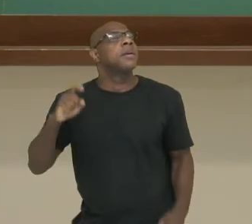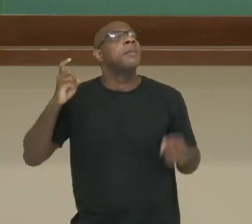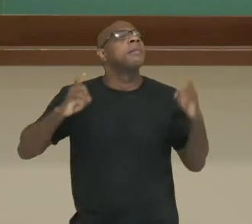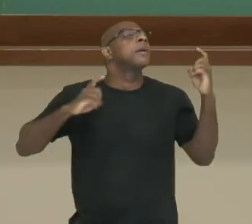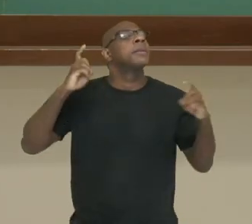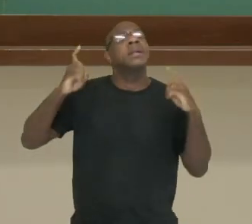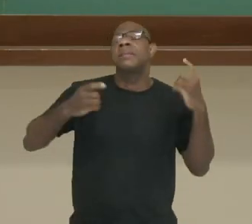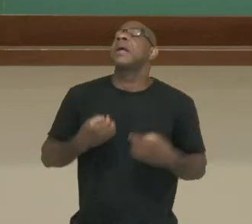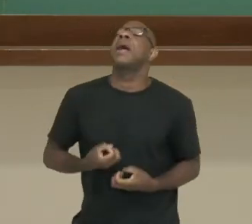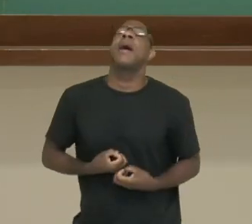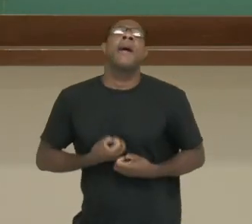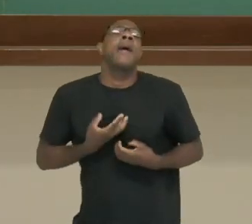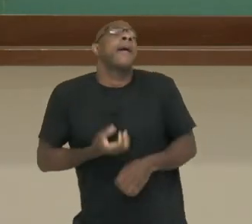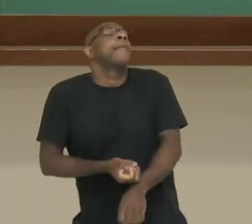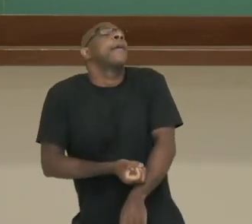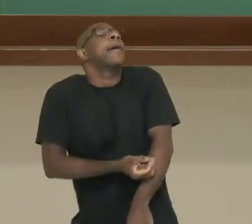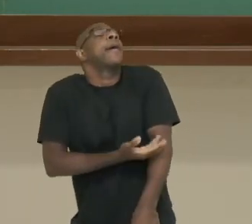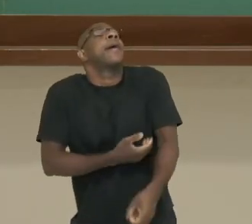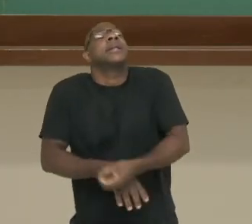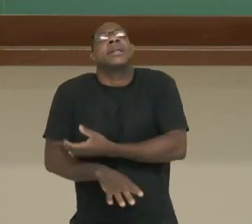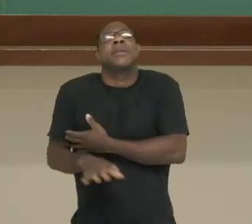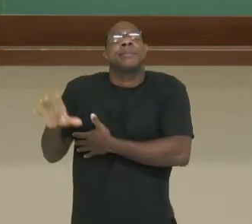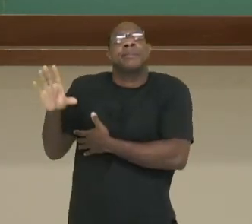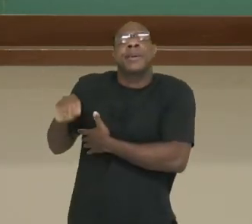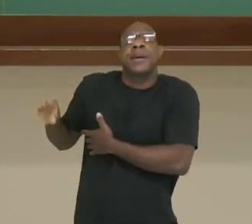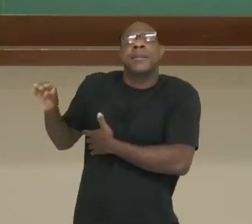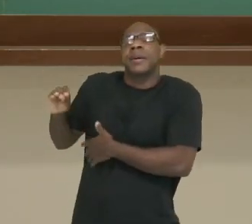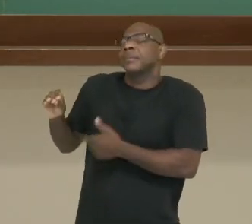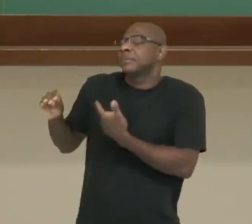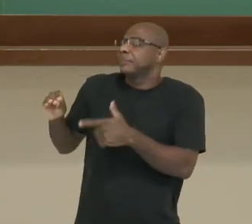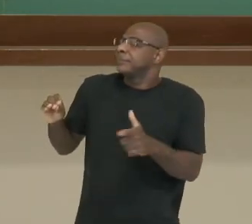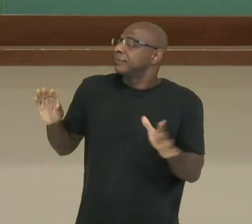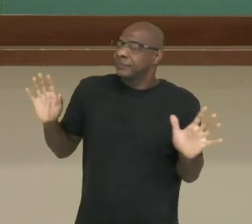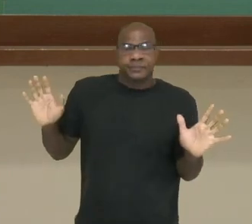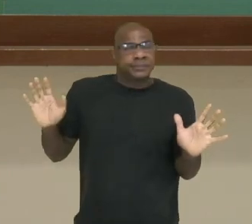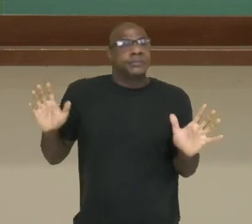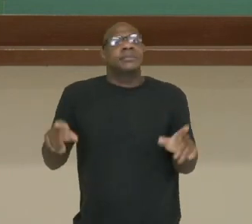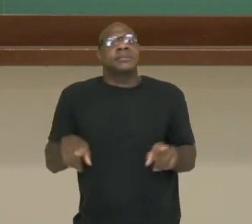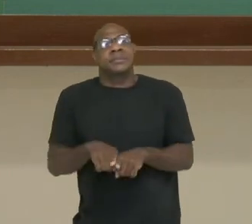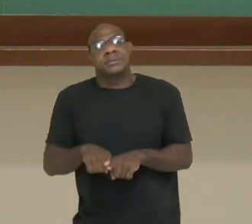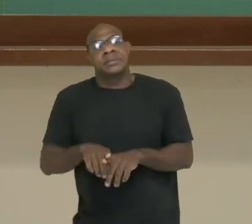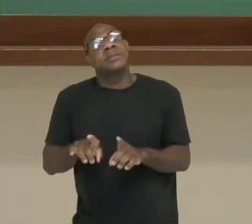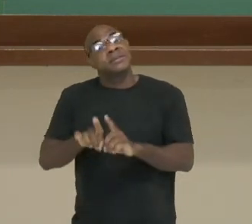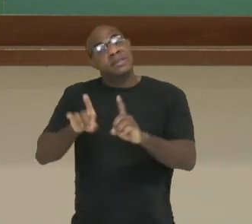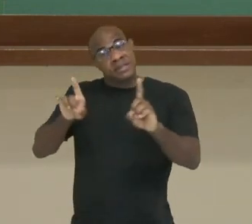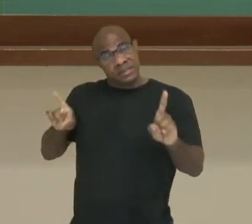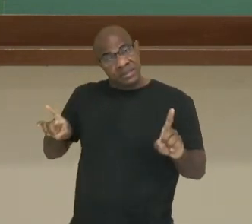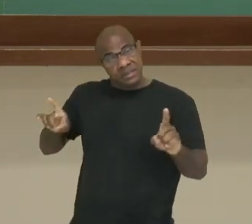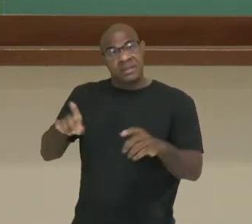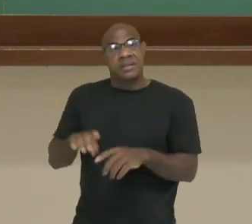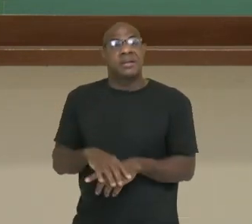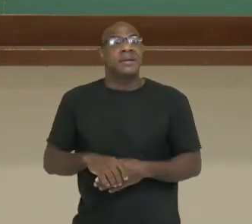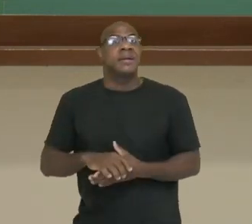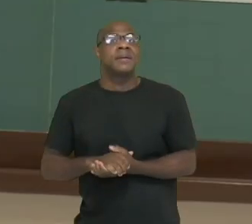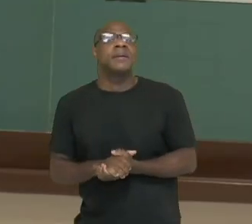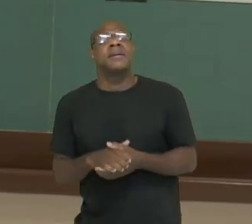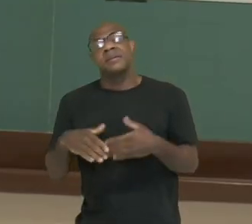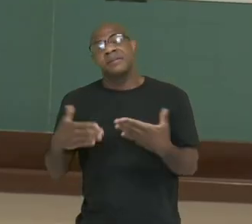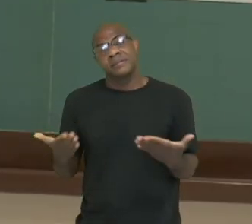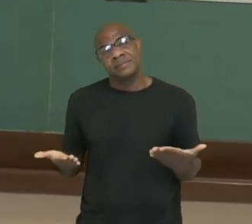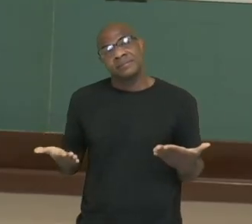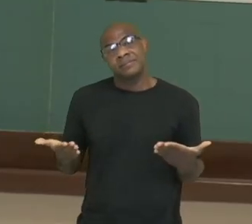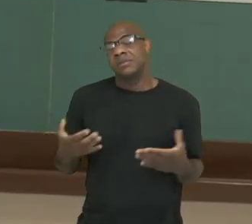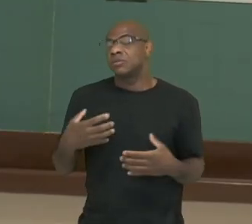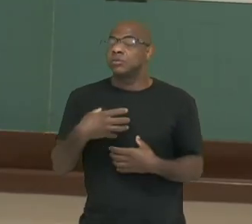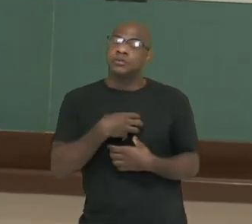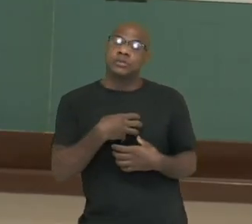a emoção, né, na fala. Então vai trazer também essa questão do distanciamento. Na atuação, né, o